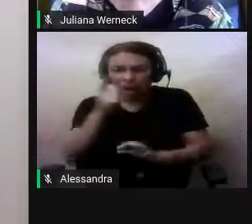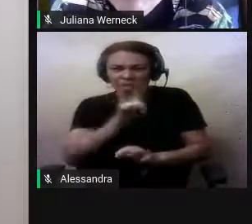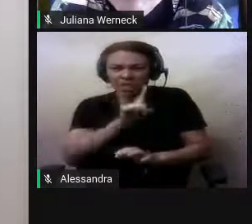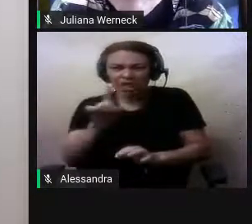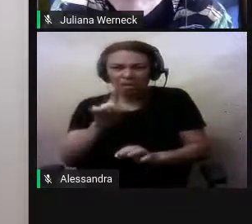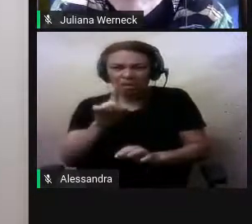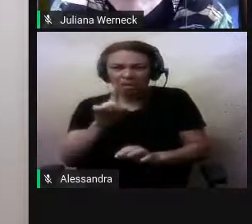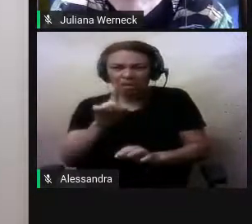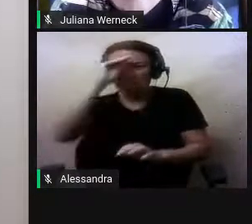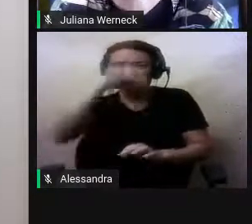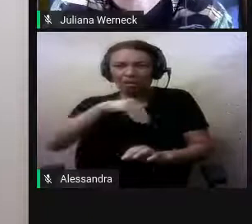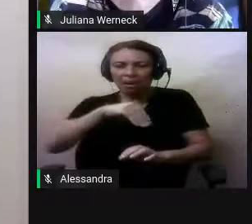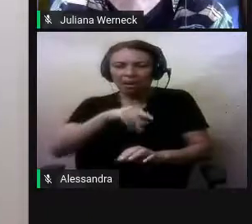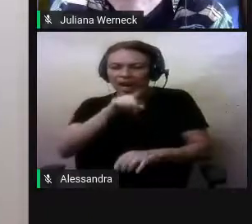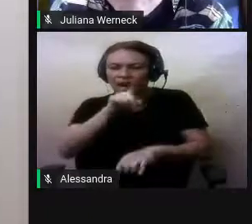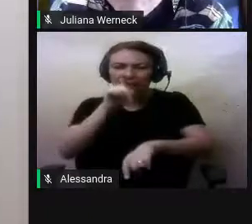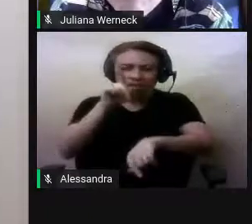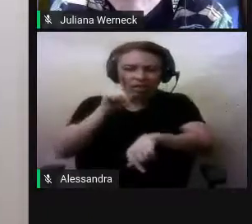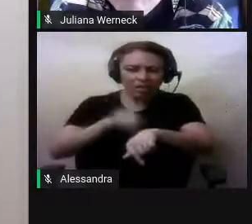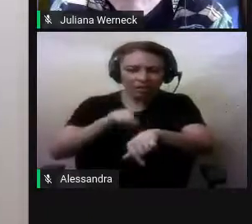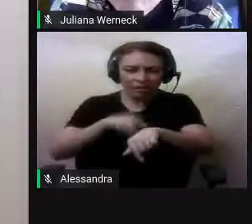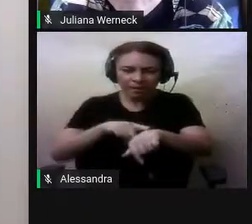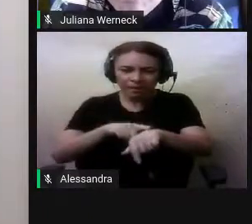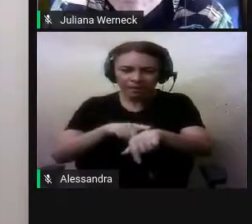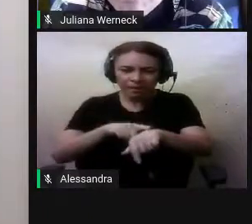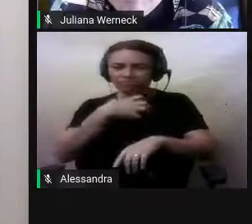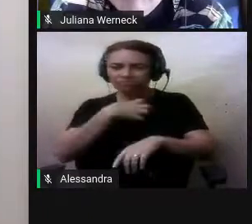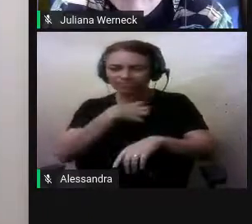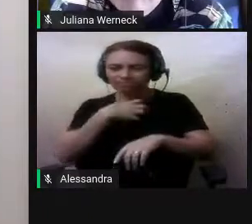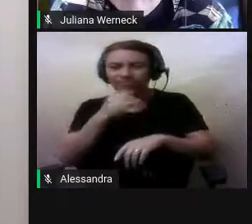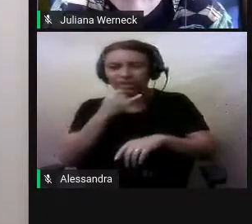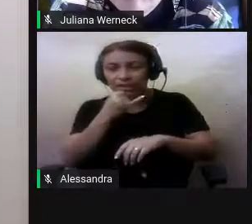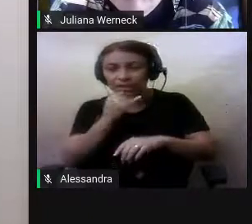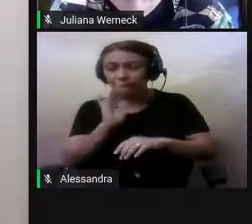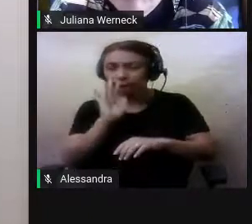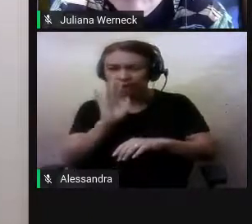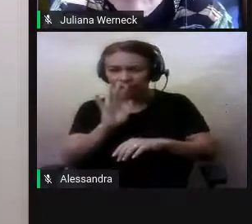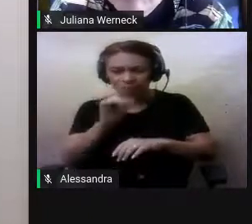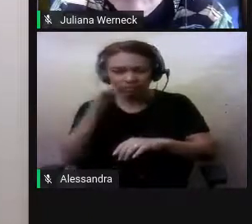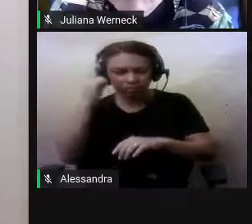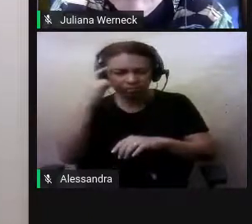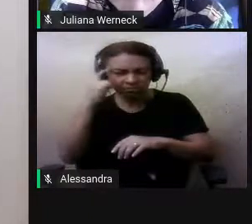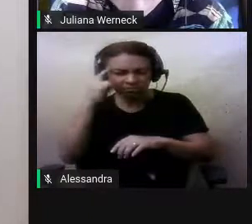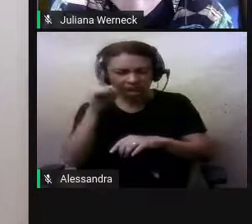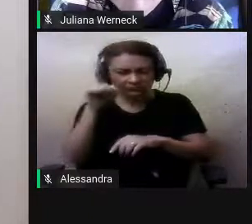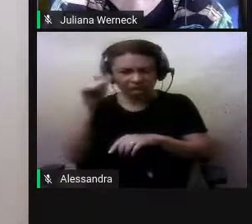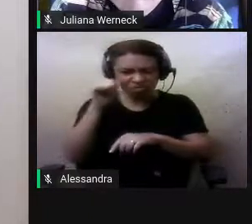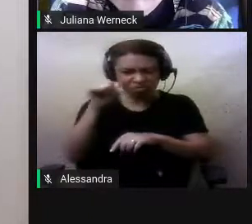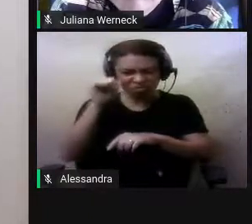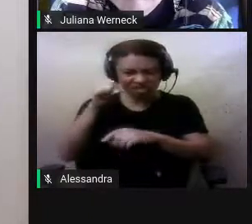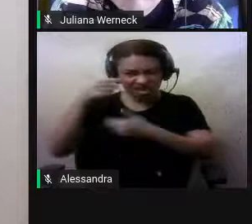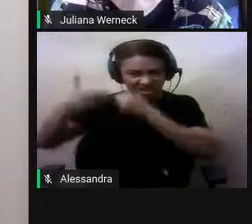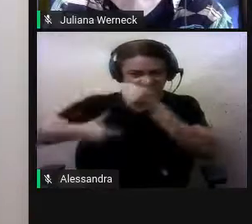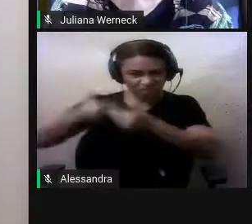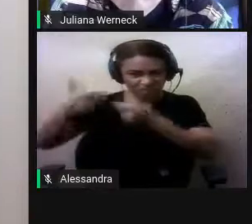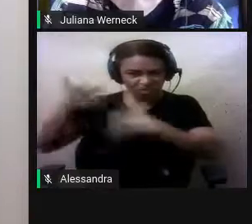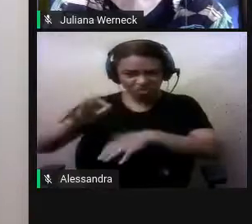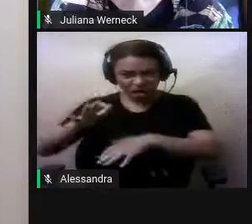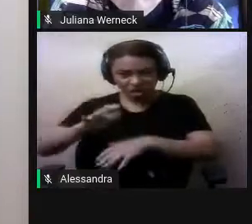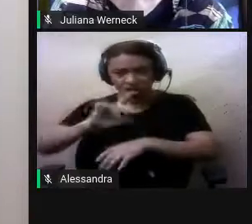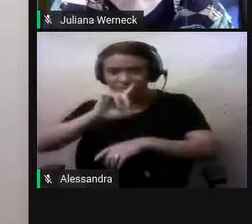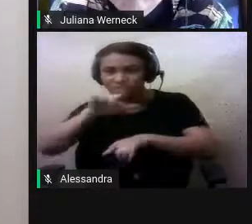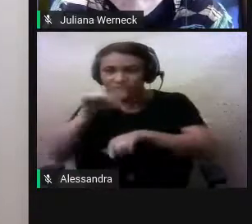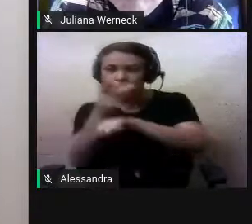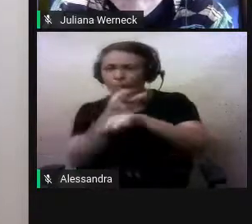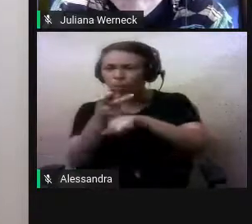Eu fiquei chateada no primeiro momento, mas quando eu cheguei em casa eu falei assim, se ela não vai me atender, eu vou achar uma autoescola que vai,